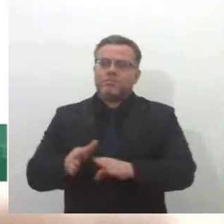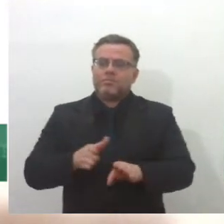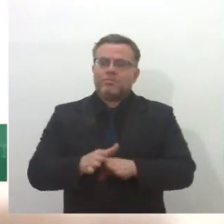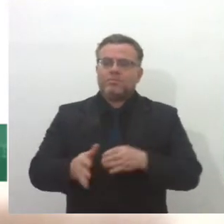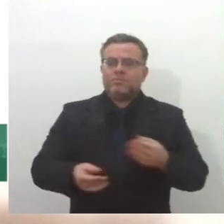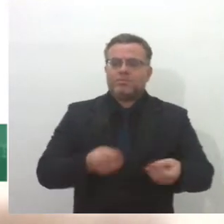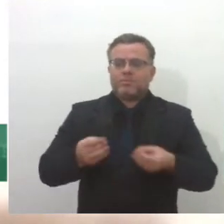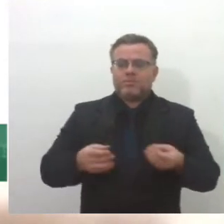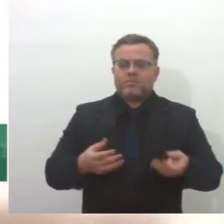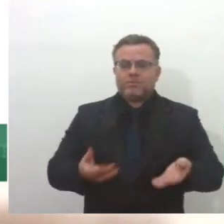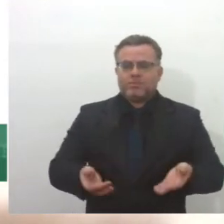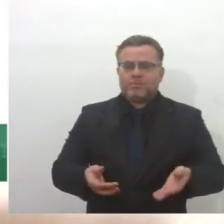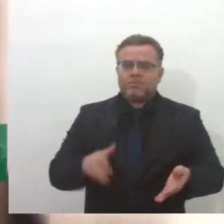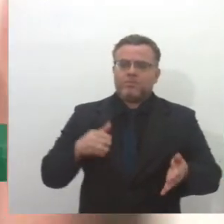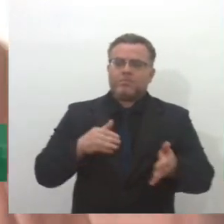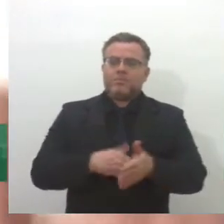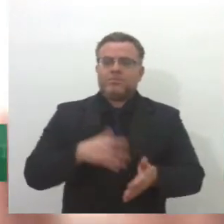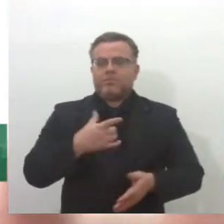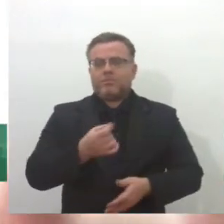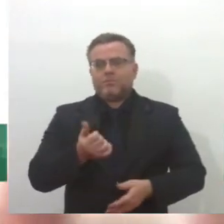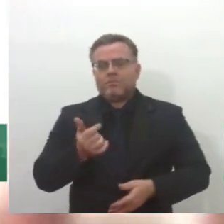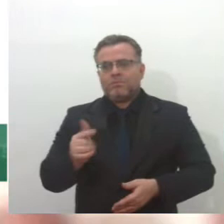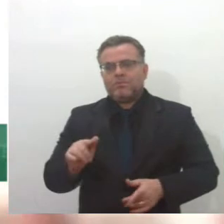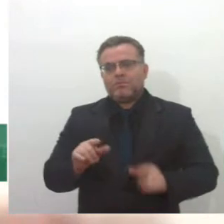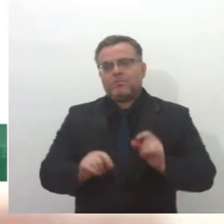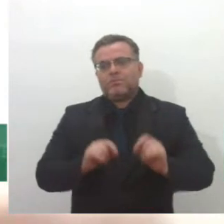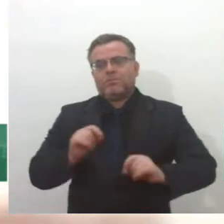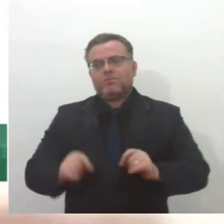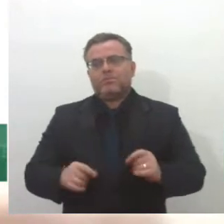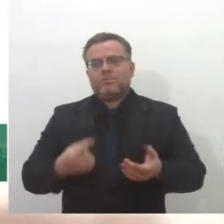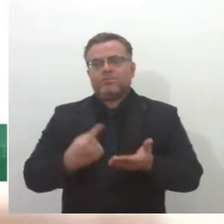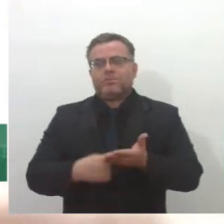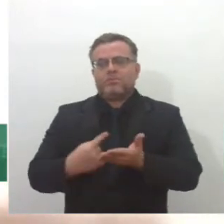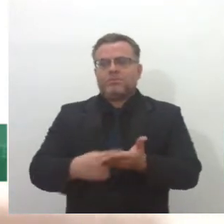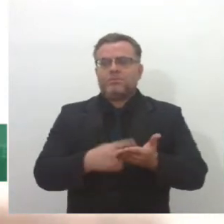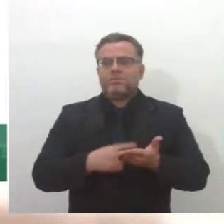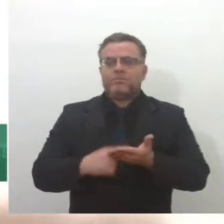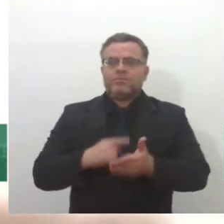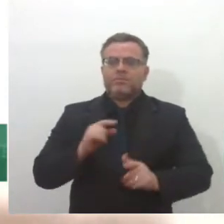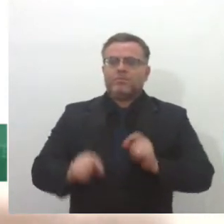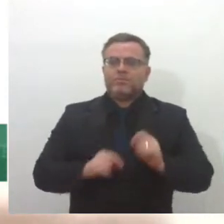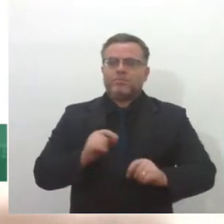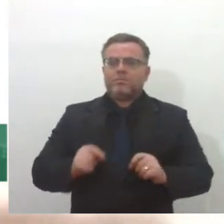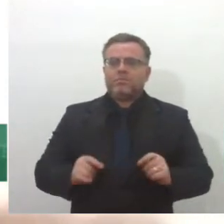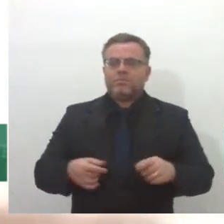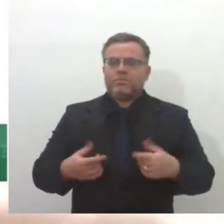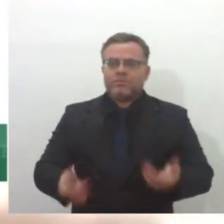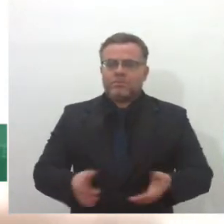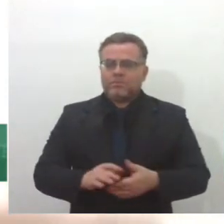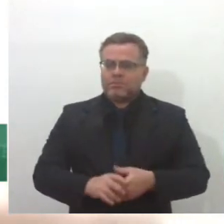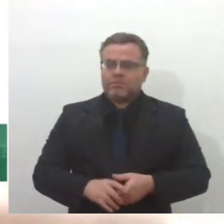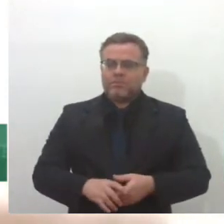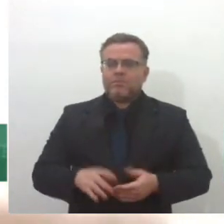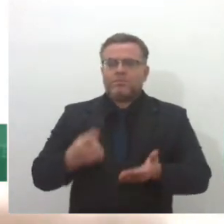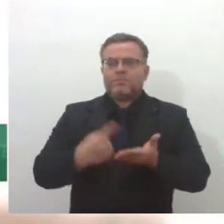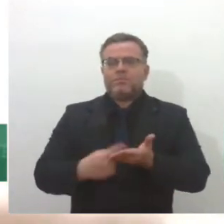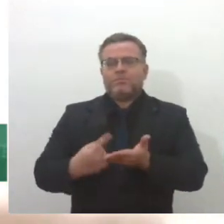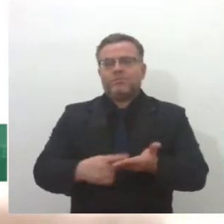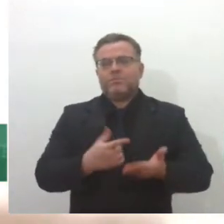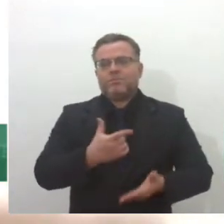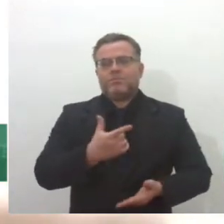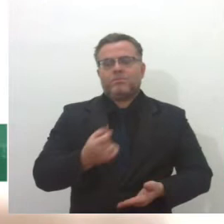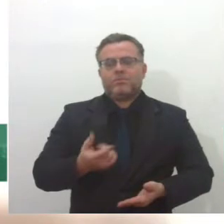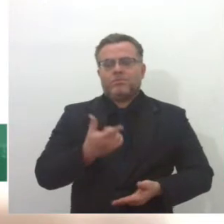até 2017 que foi quando foi fixada a tese, e transitou em julgado em 2020 o